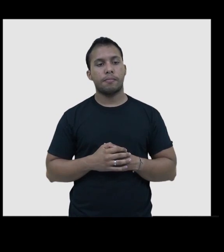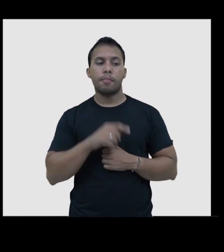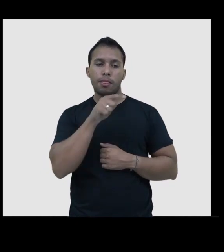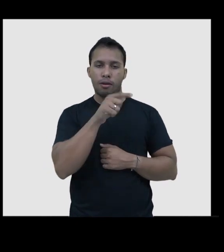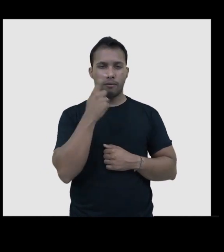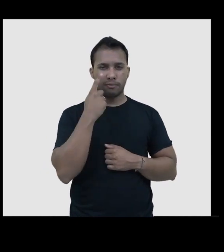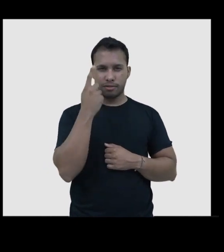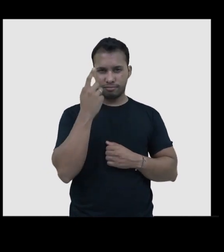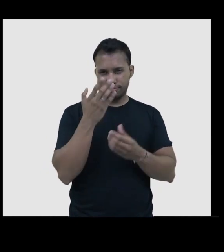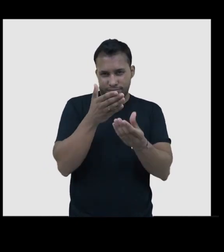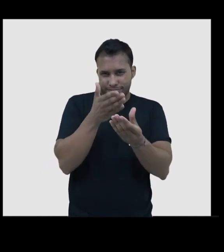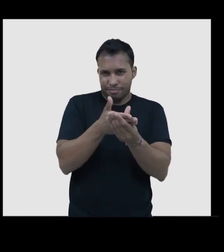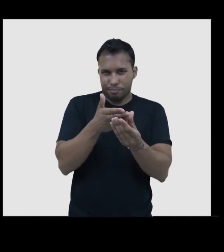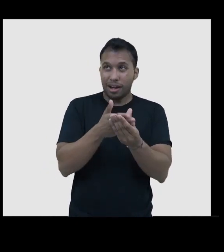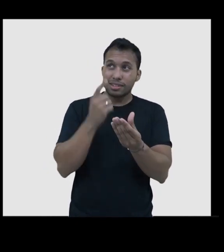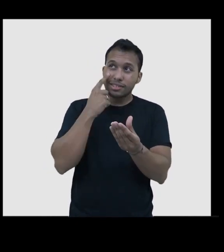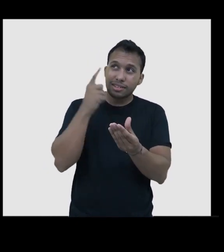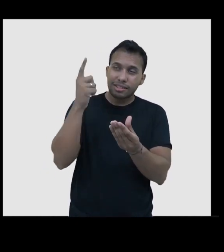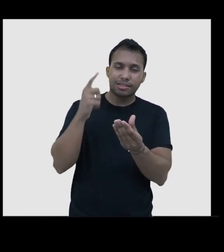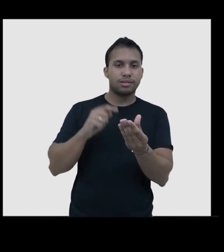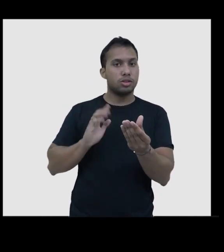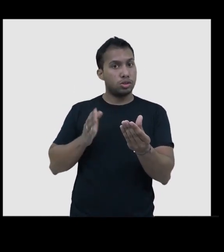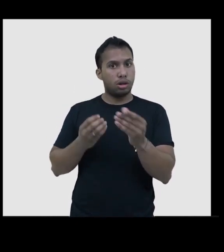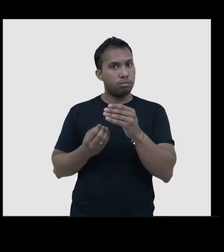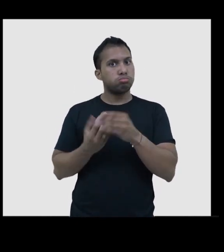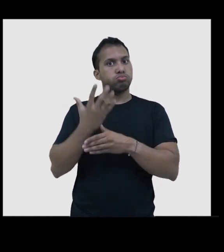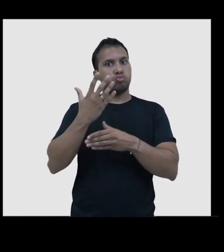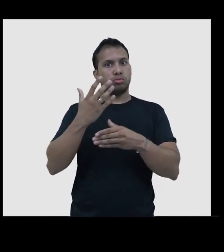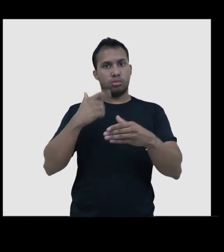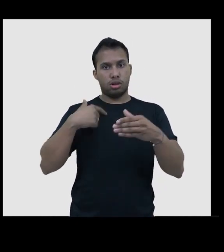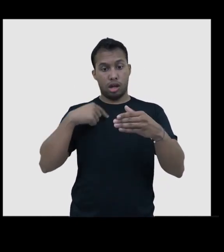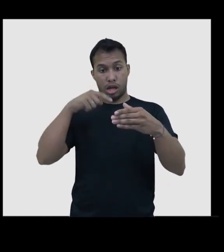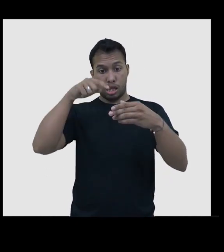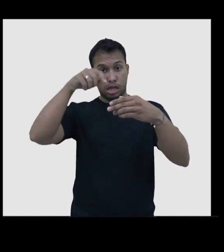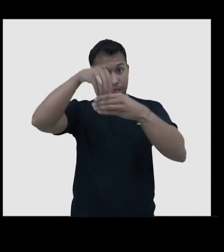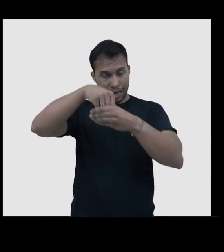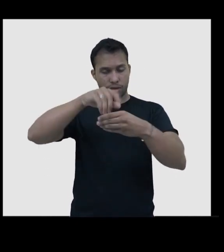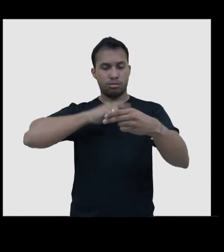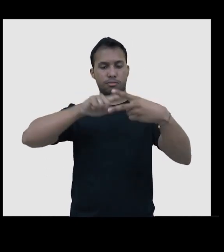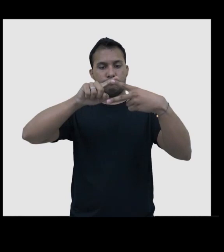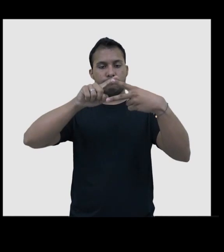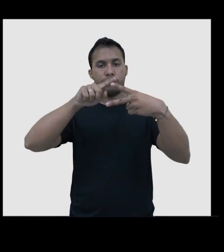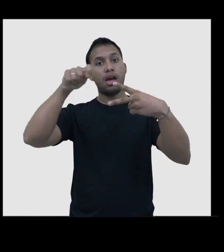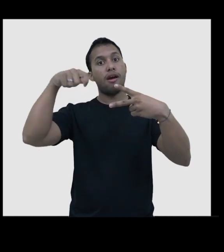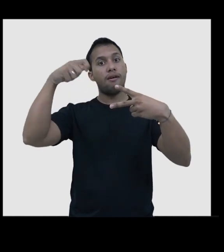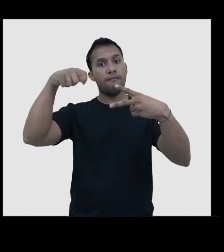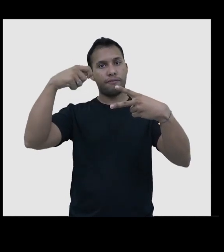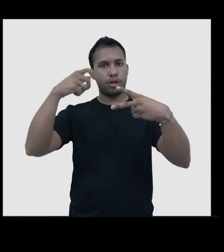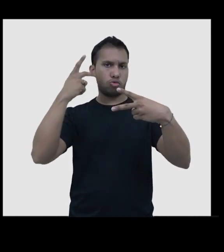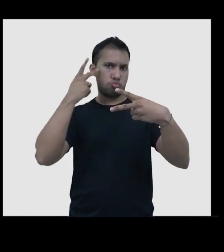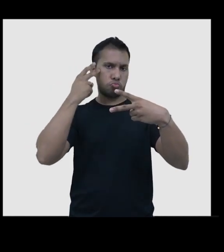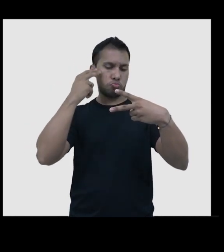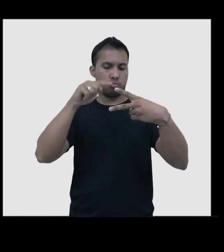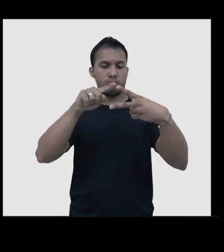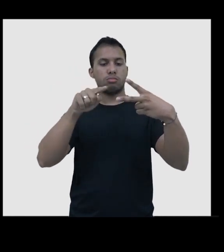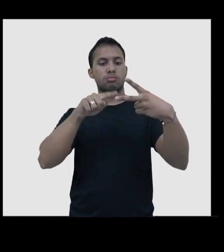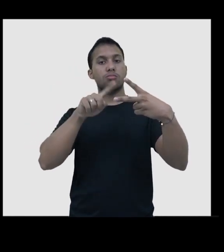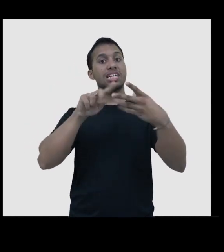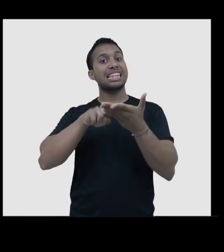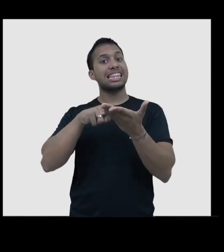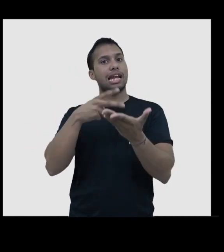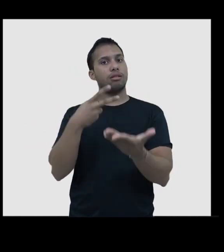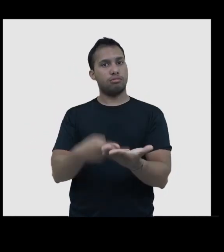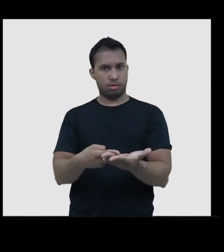nosso trabalho, ela já está criada. Ela tem 2 vídeos dentro, como vocês podem observar. Um é o vídeo base, onde